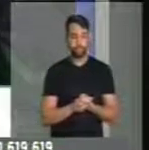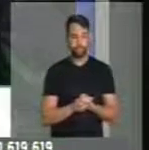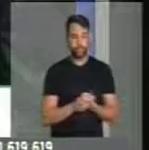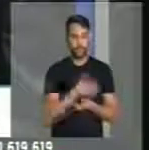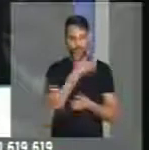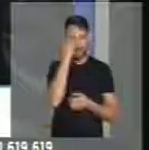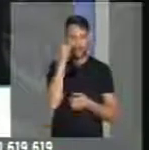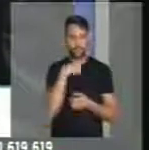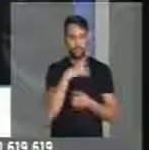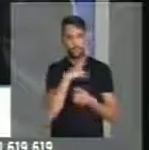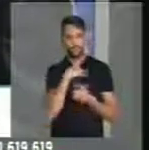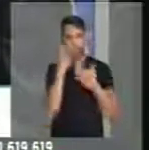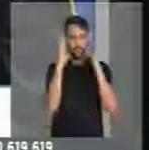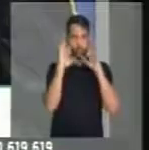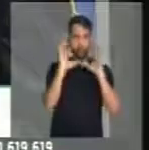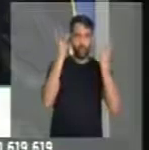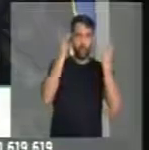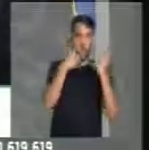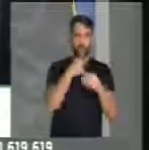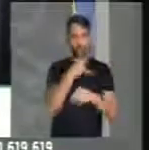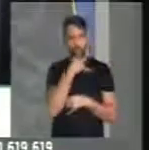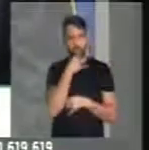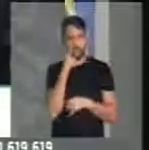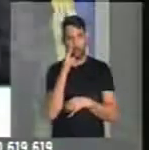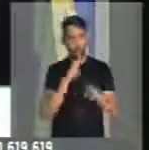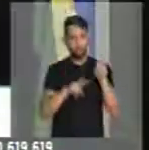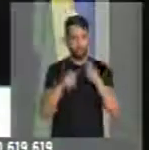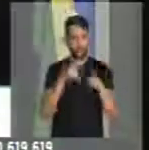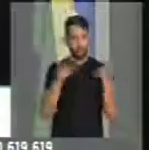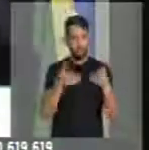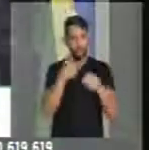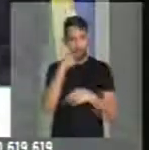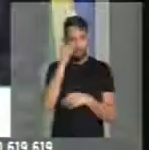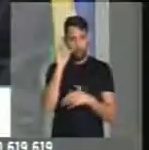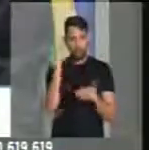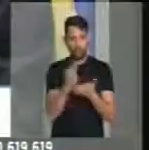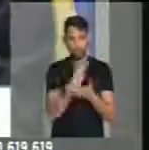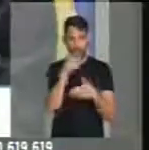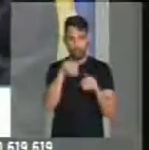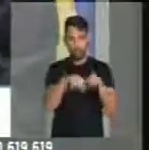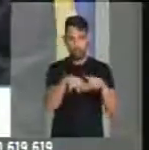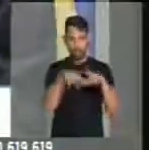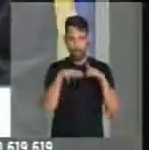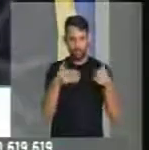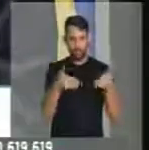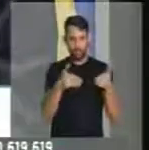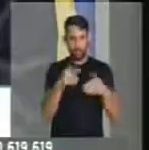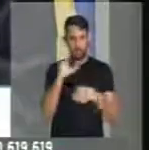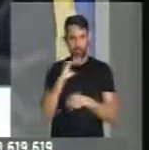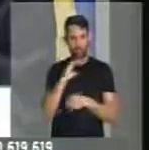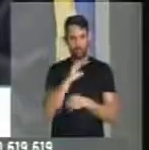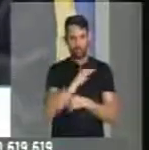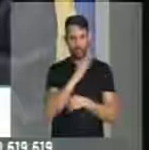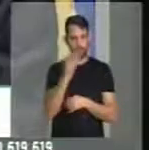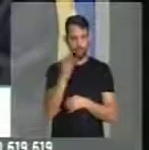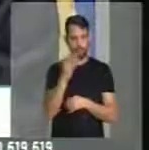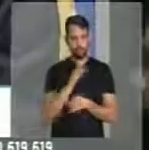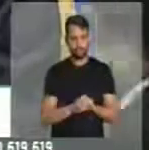Esses espetáculos tristes que nós vimos aqui ontem no plenário, hoje nas comissões,